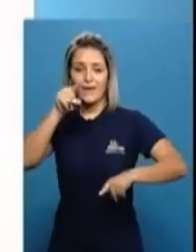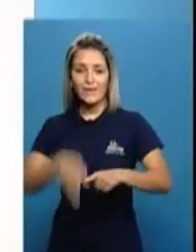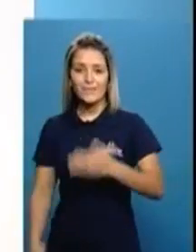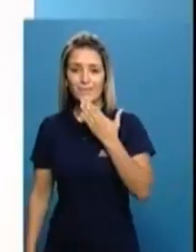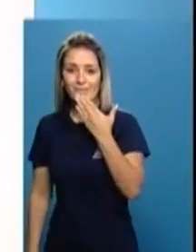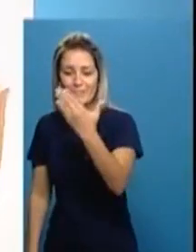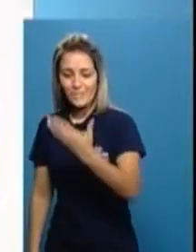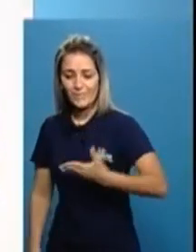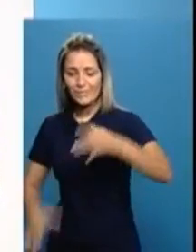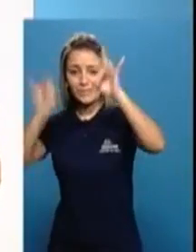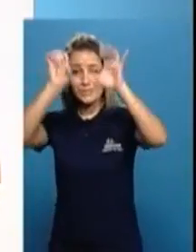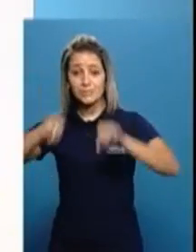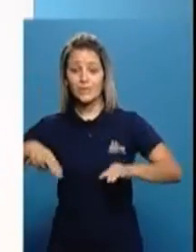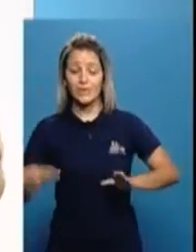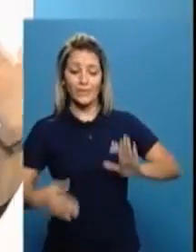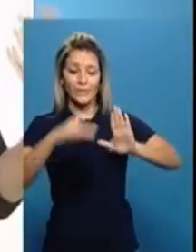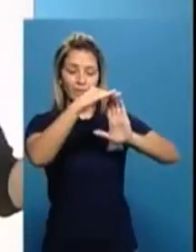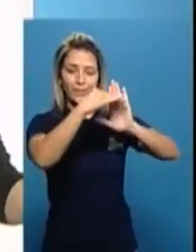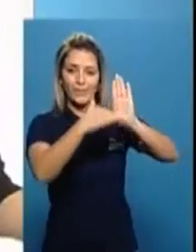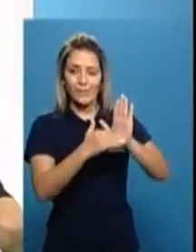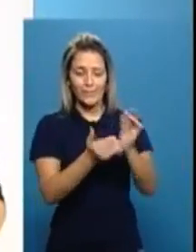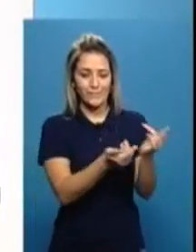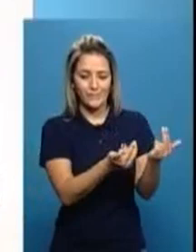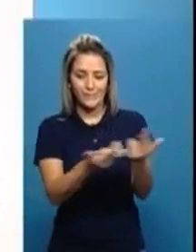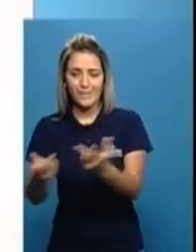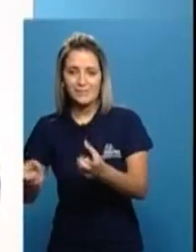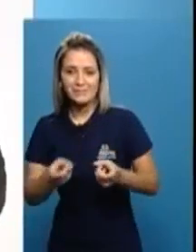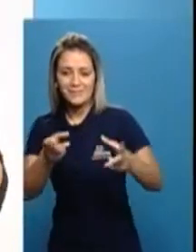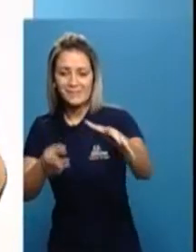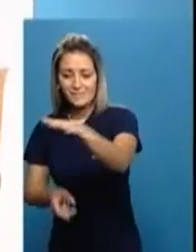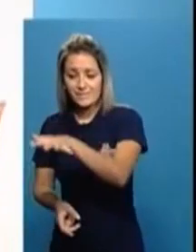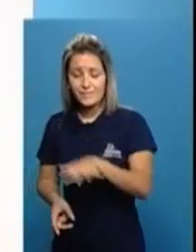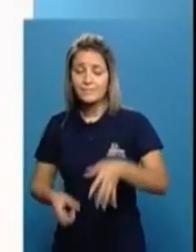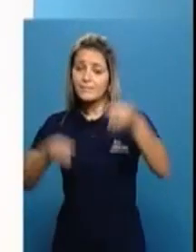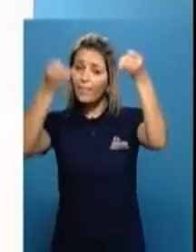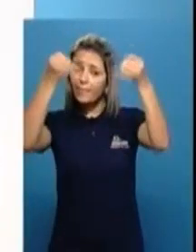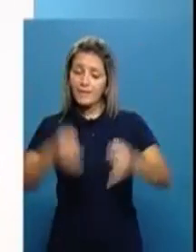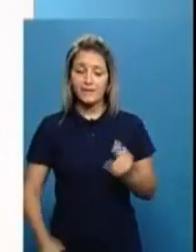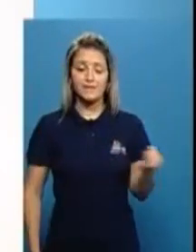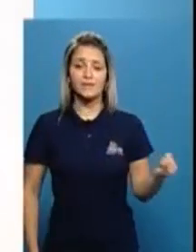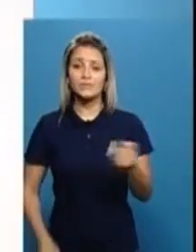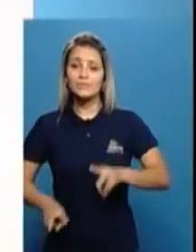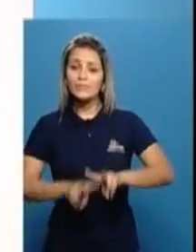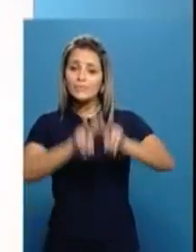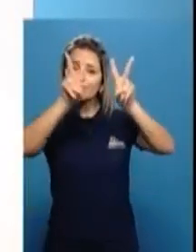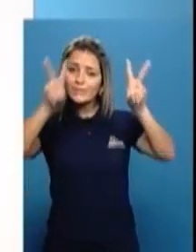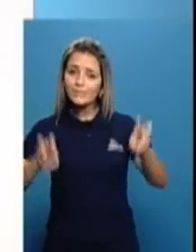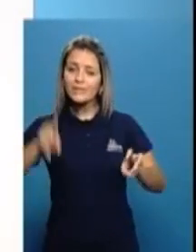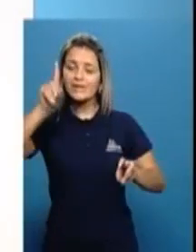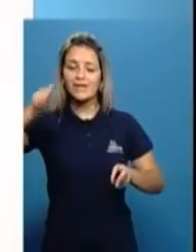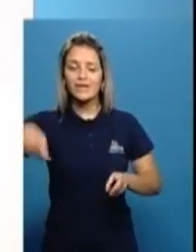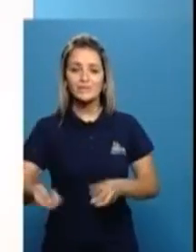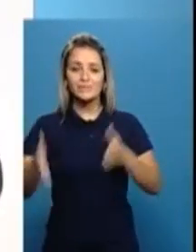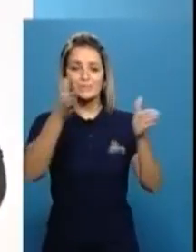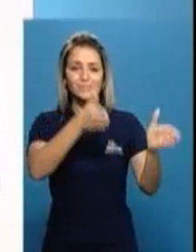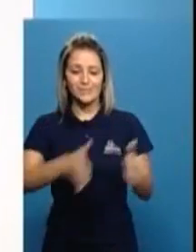encomenda ou se vai ser padronizado, né, para que seja vendido ao mercado. Falamos aí desse importante tema que são os sistemas de